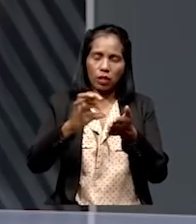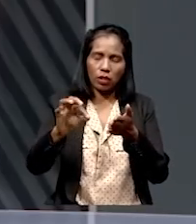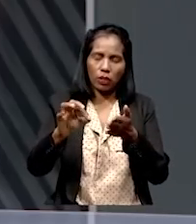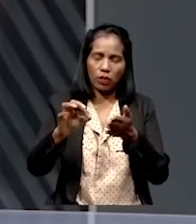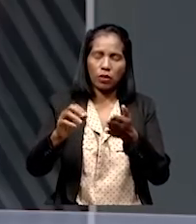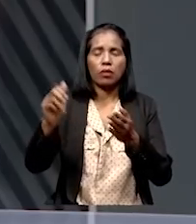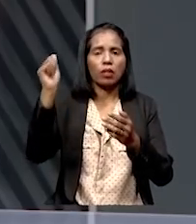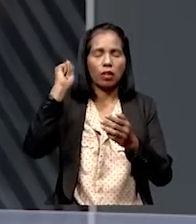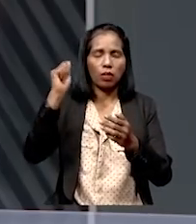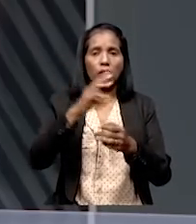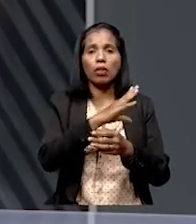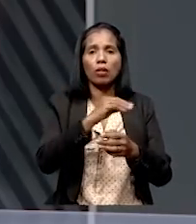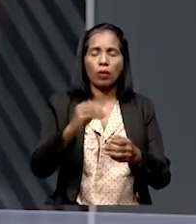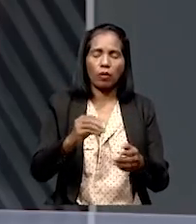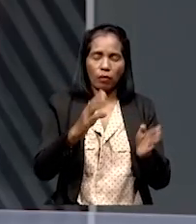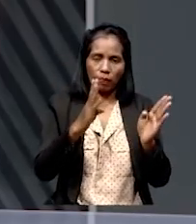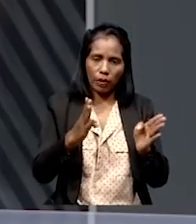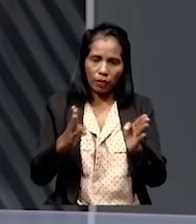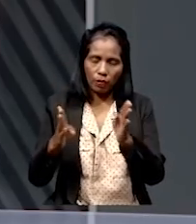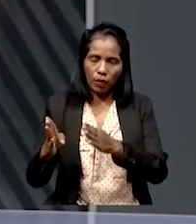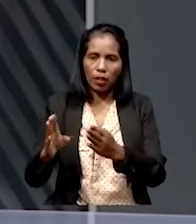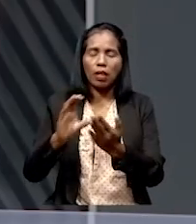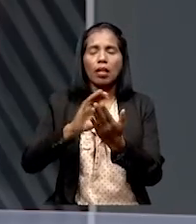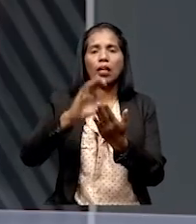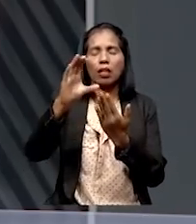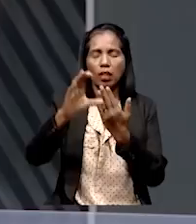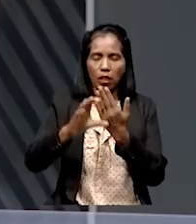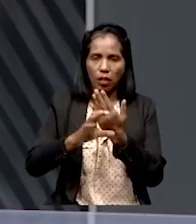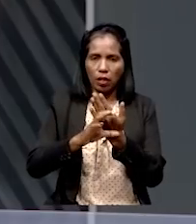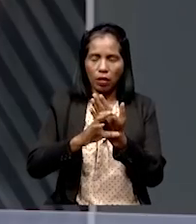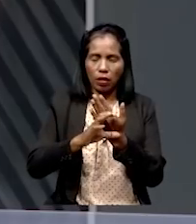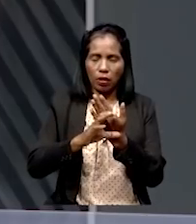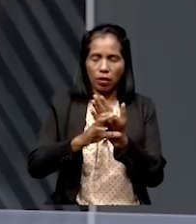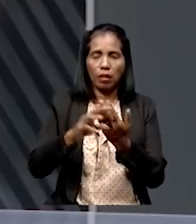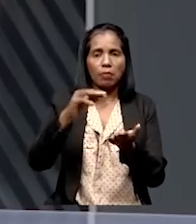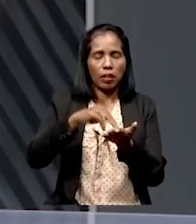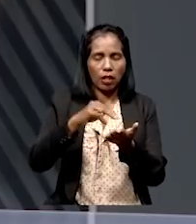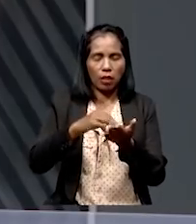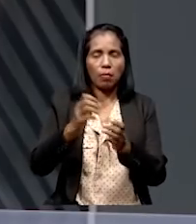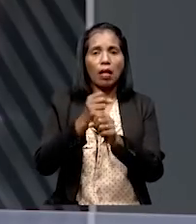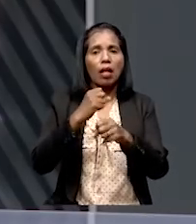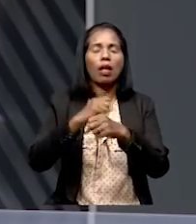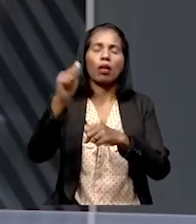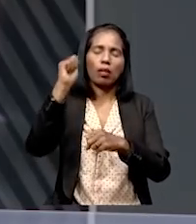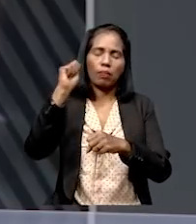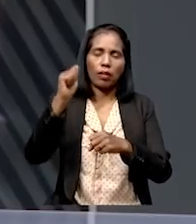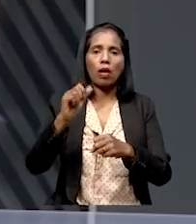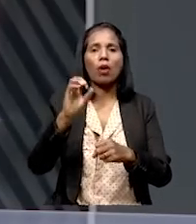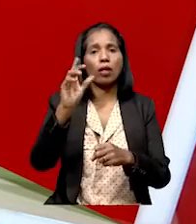preparamos o calendário no material da campanha. Obrigado.